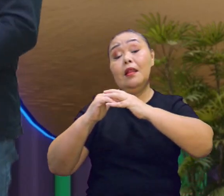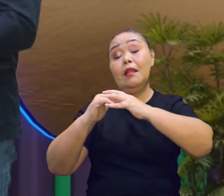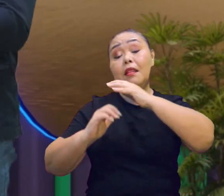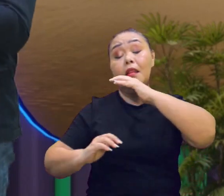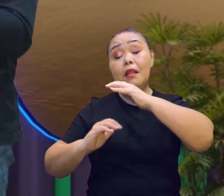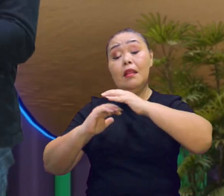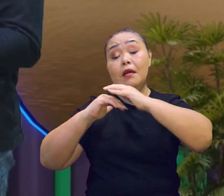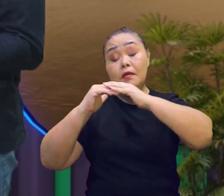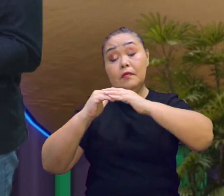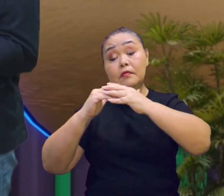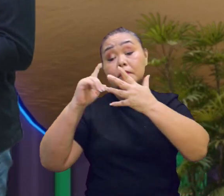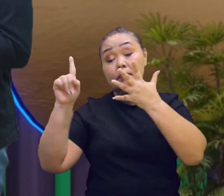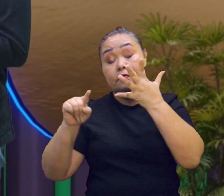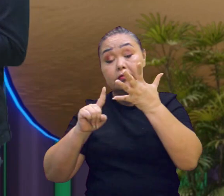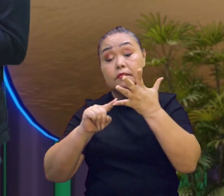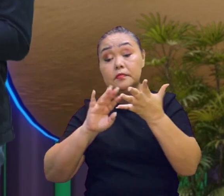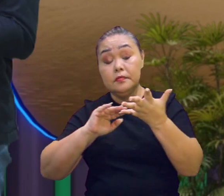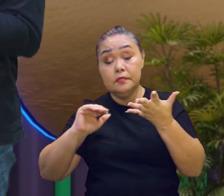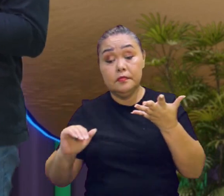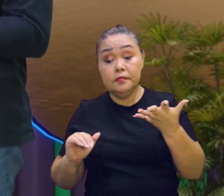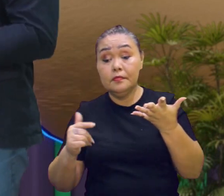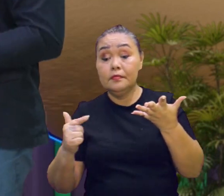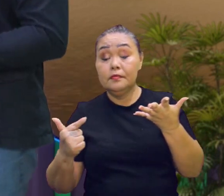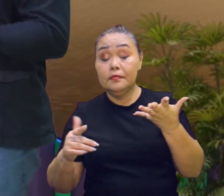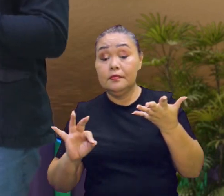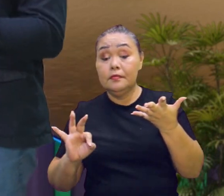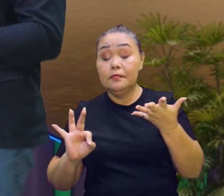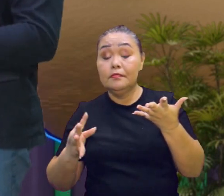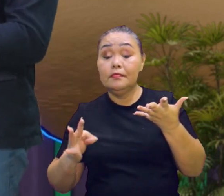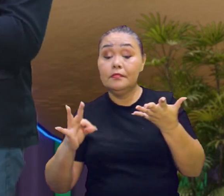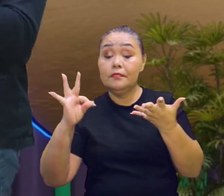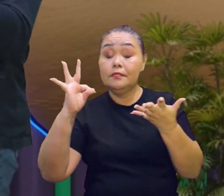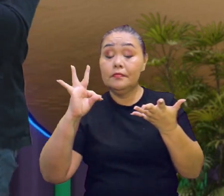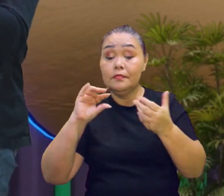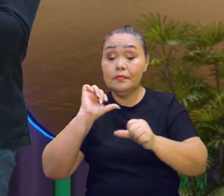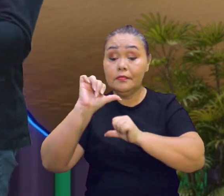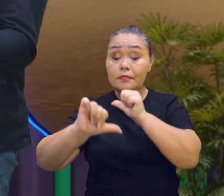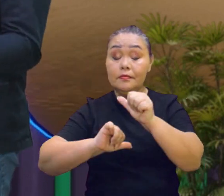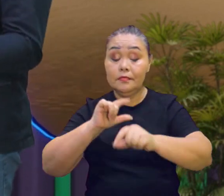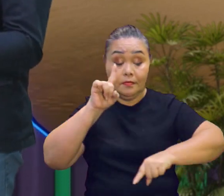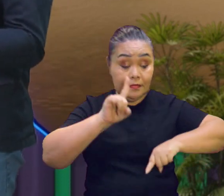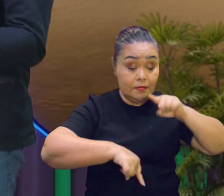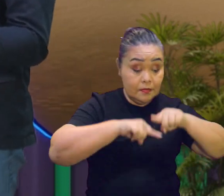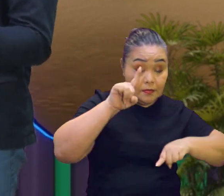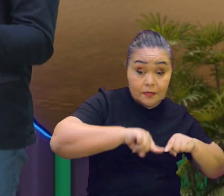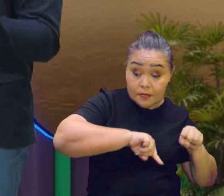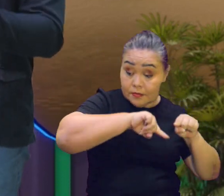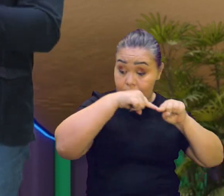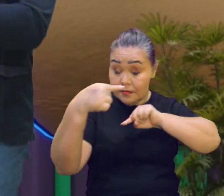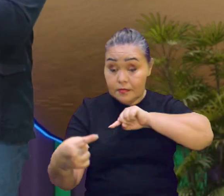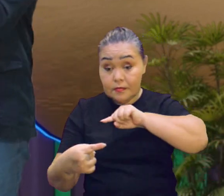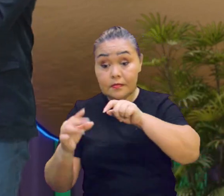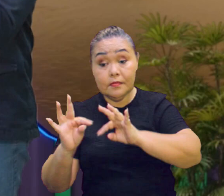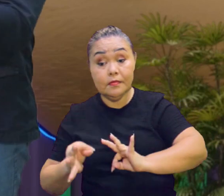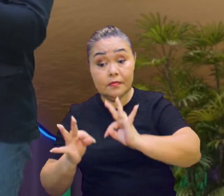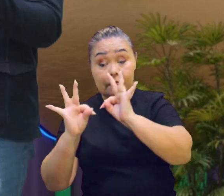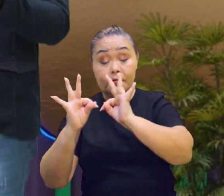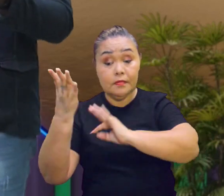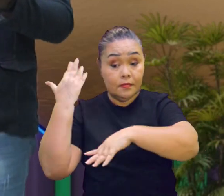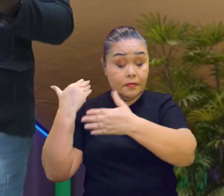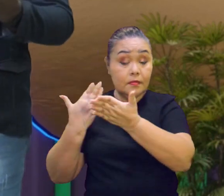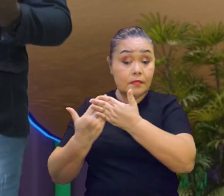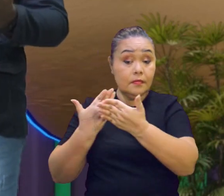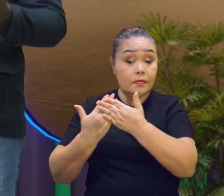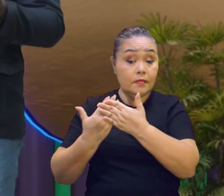que um dos problemas é a questão ainda de não ter tecnologia para transformar matéria-prima. Isso. É que a gente já conversou sobre isso,